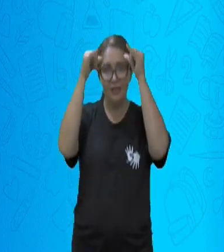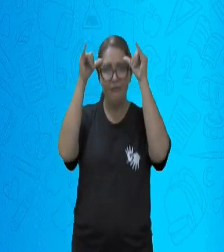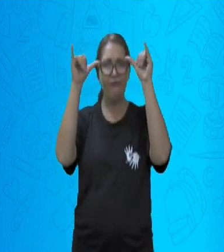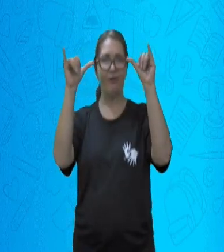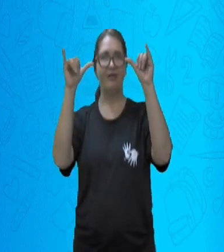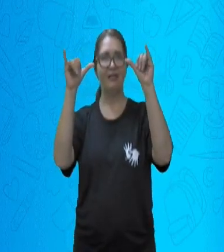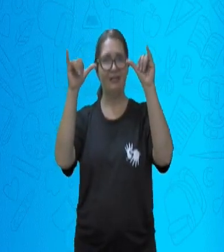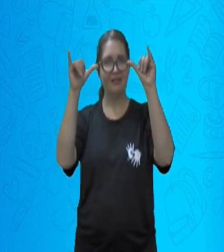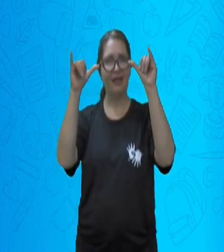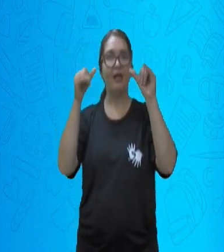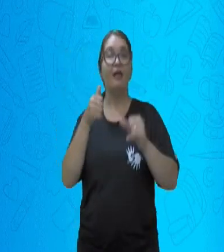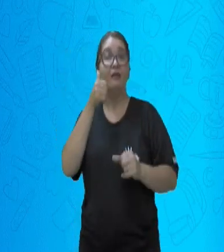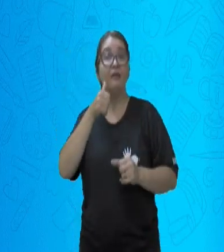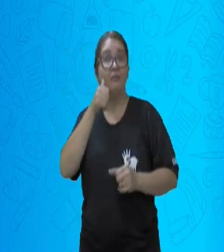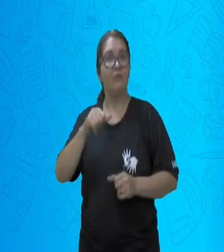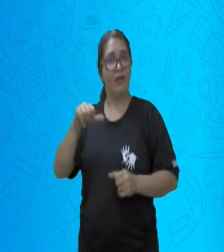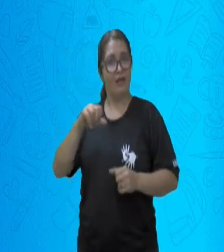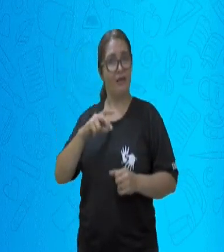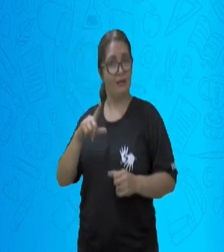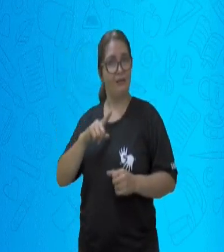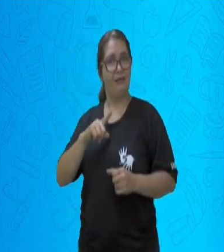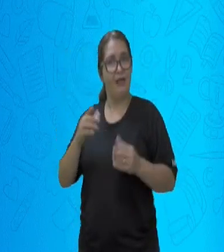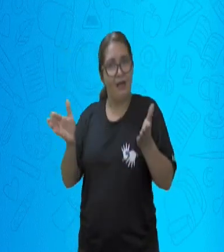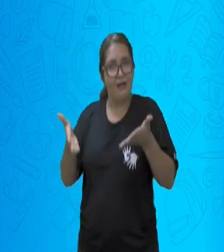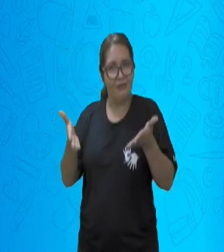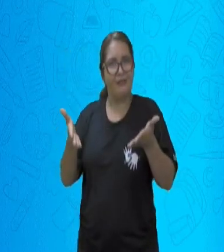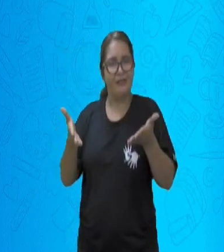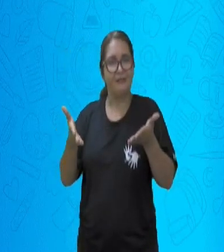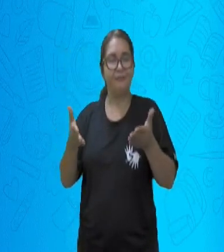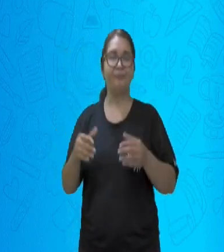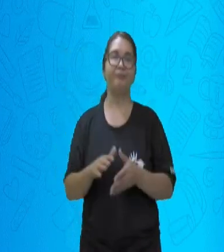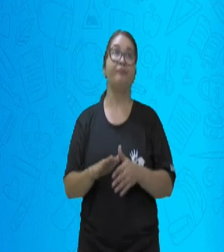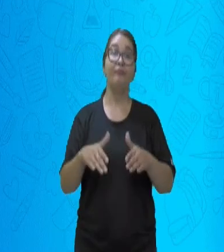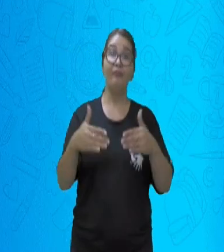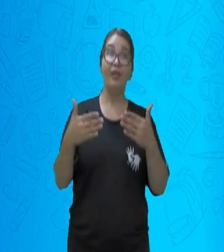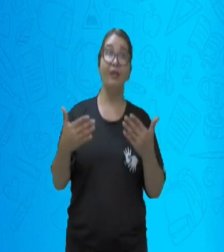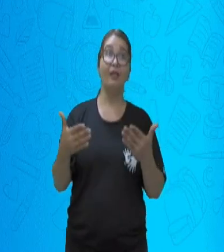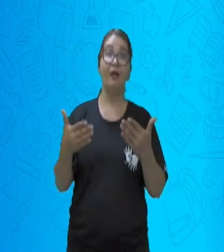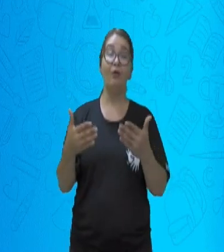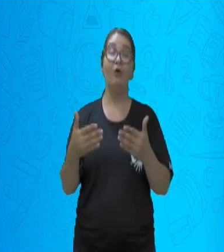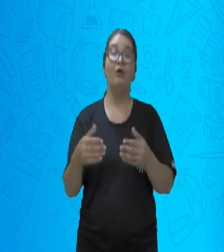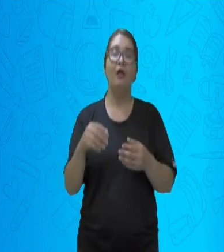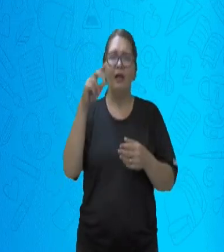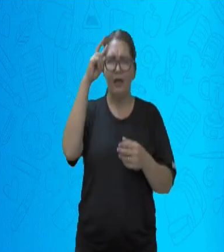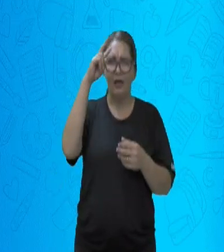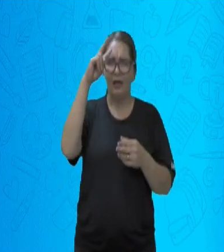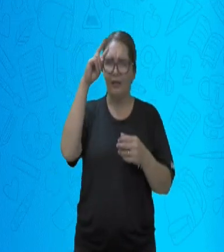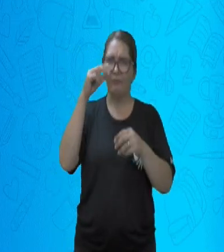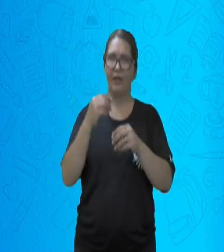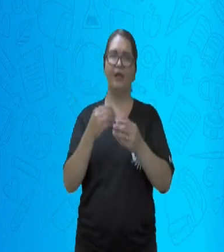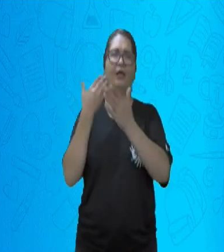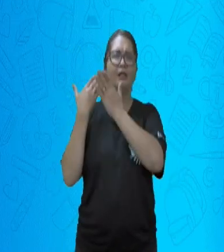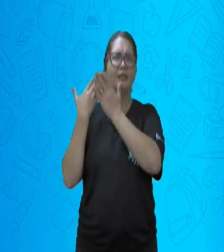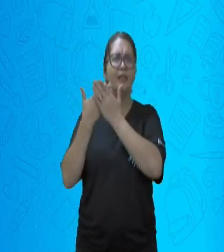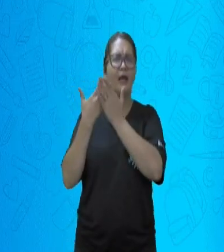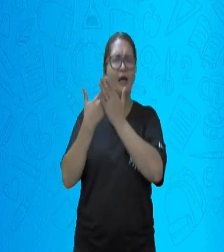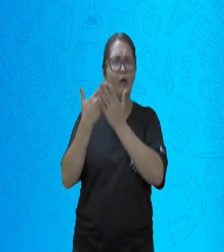Agora a gente vai fazer as correções das operações matemáticas que a gente propôs na aula passada. Vamos lá?